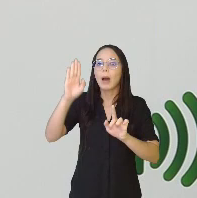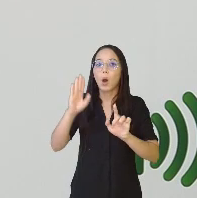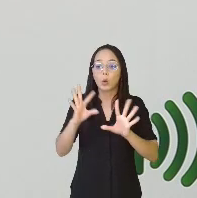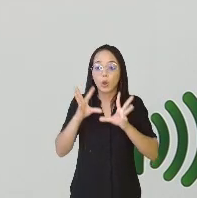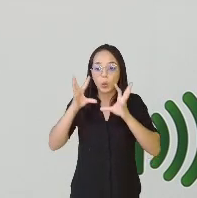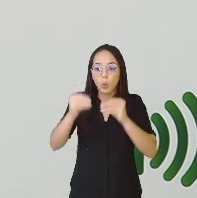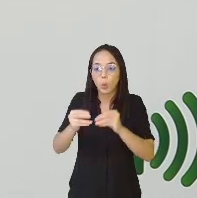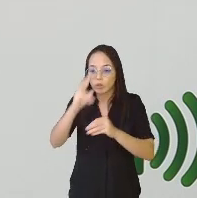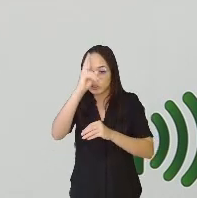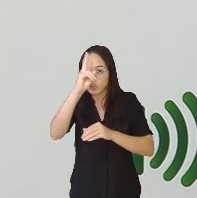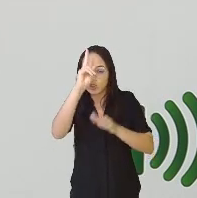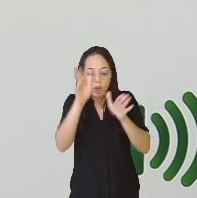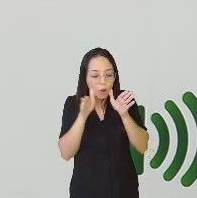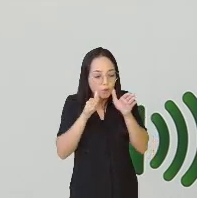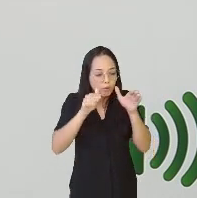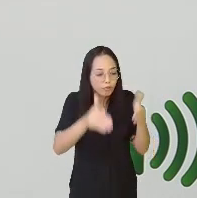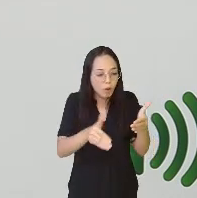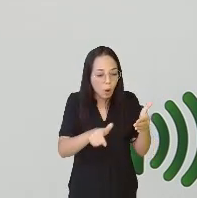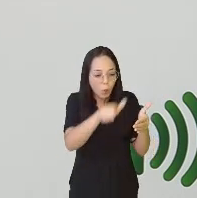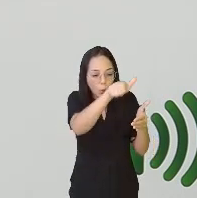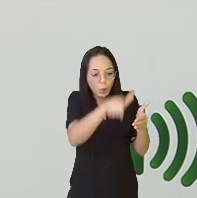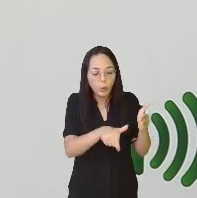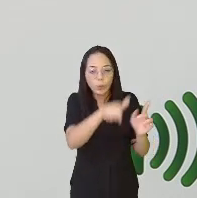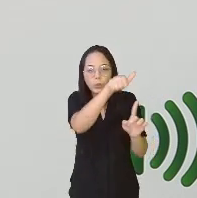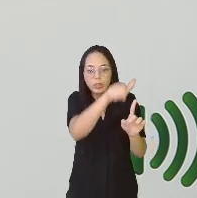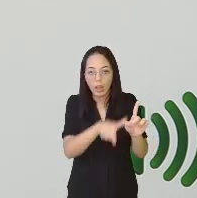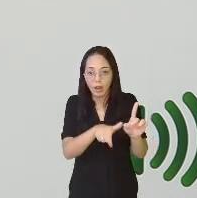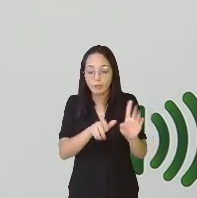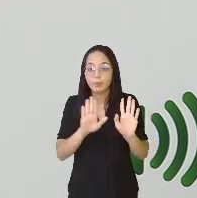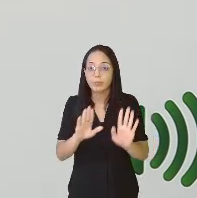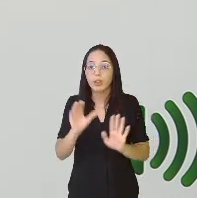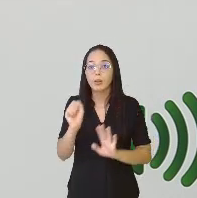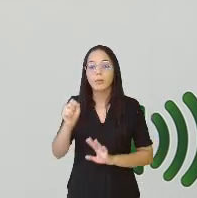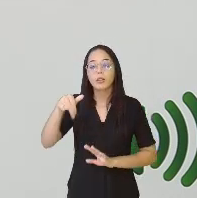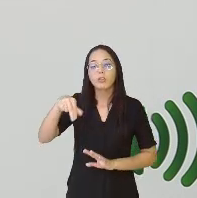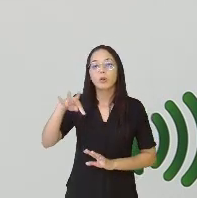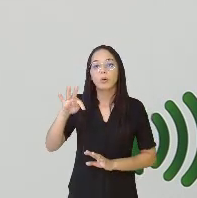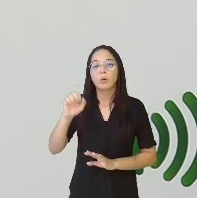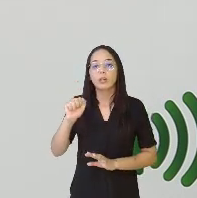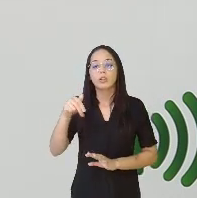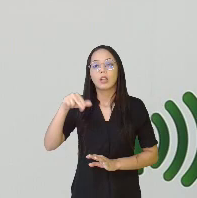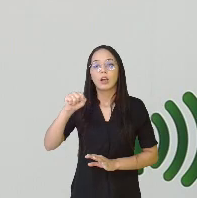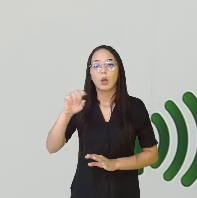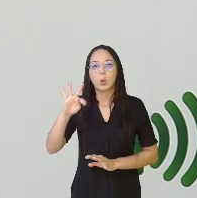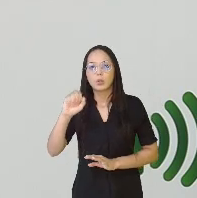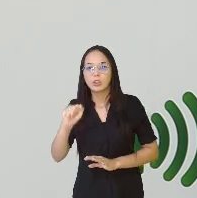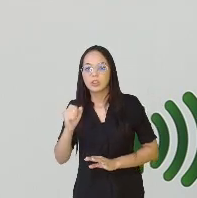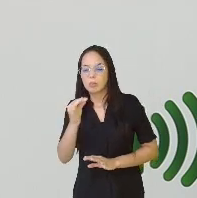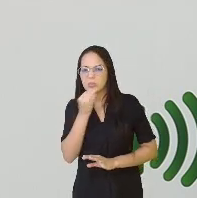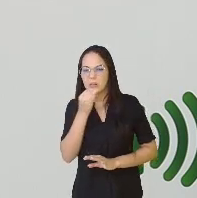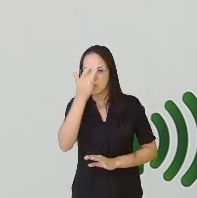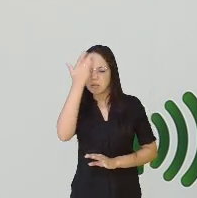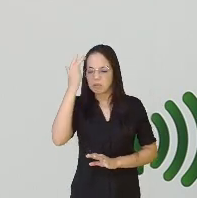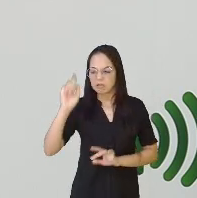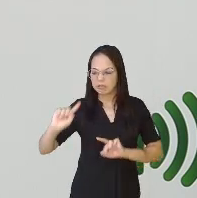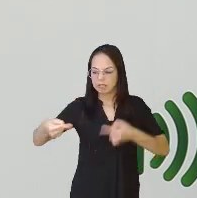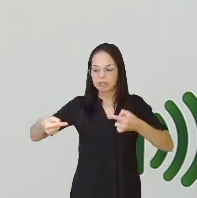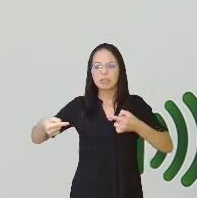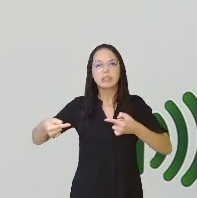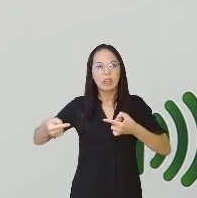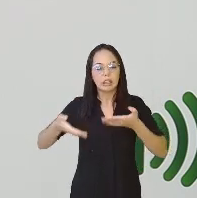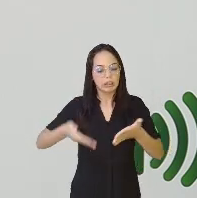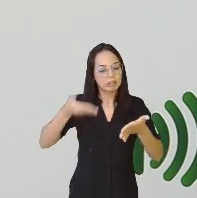se envolve, gira ao entorno dela. E o antagonista é o vilão, seria aquele que faz tudo para impedir